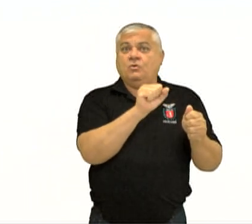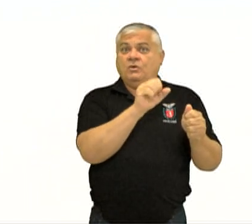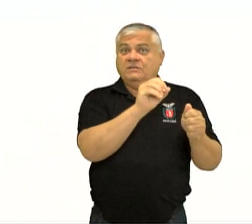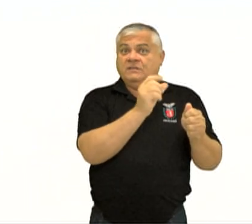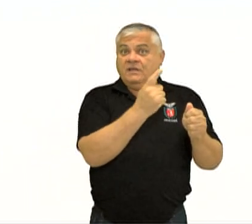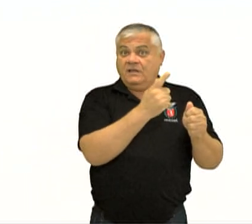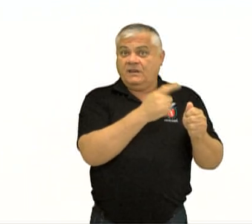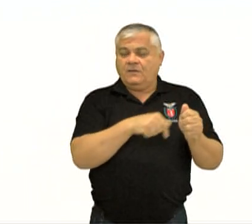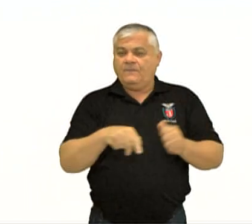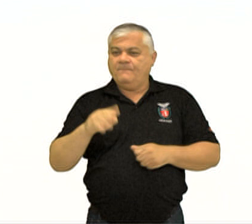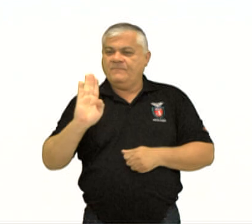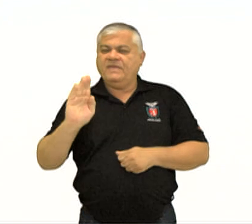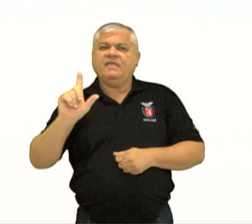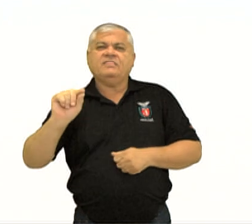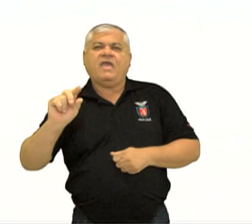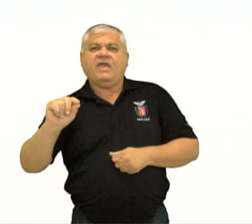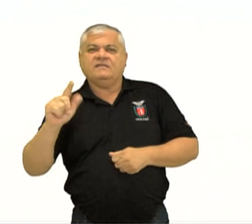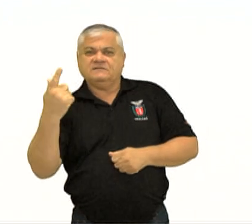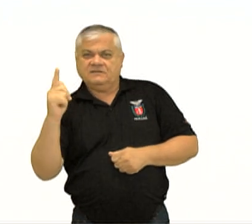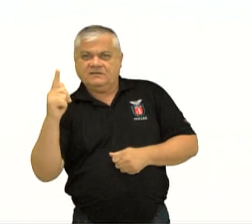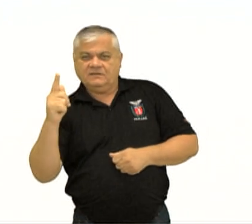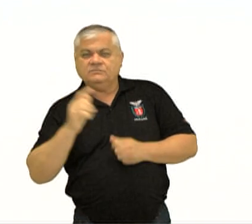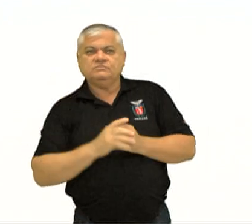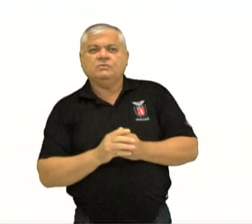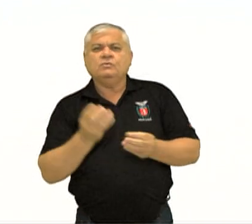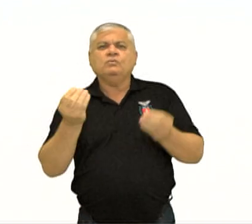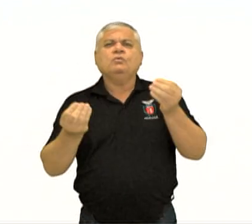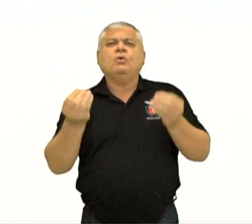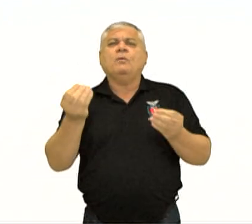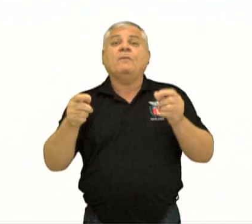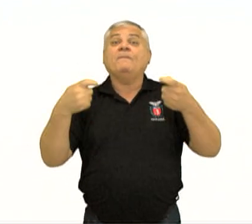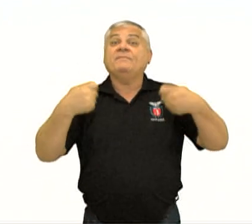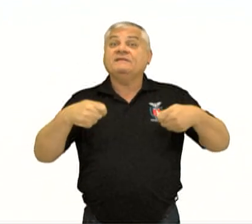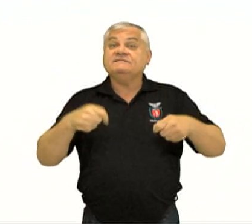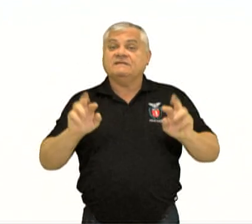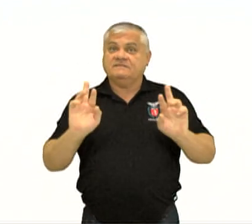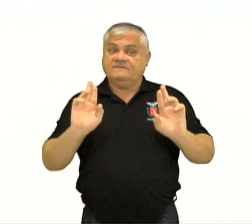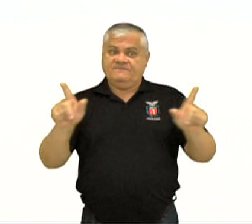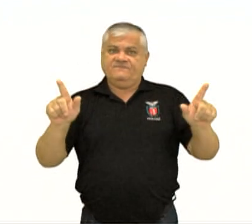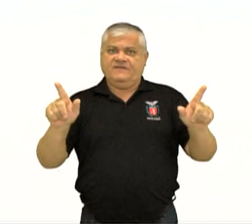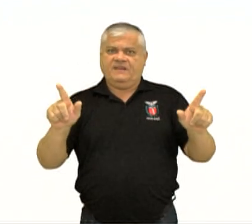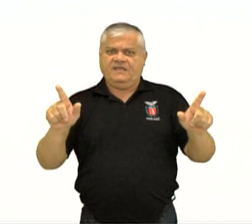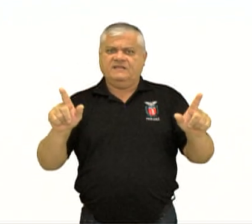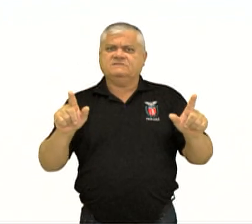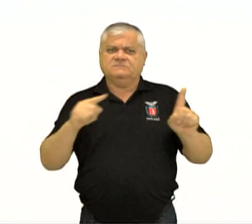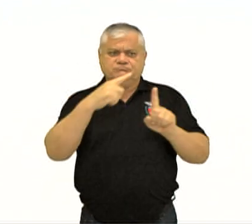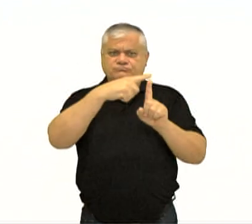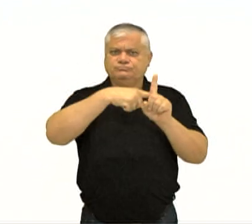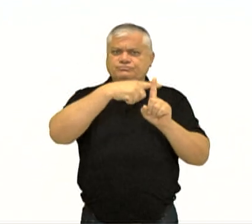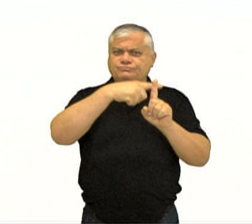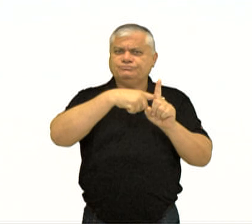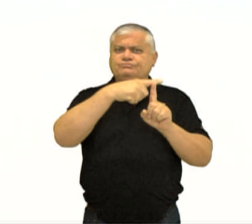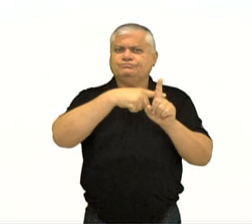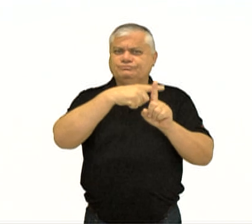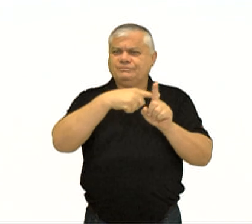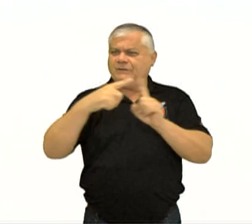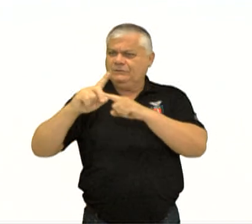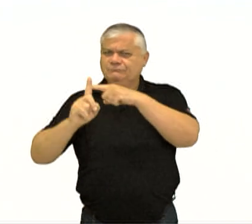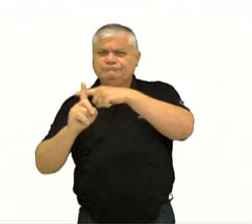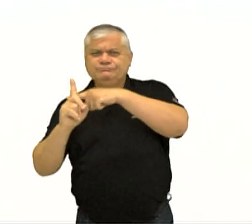corpo B está a 10 graus Celsius. Como existe uma diferença de temperatura, vai